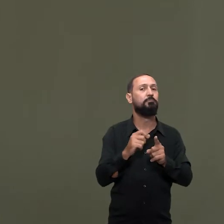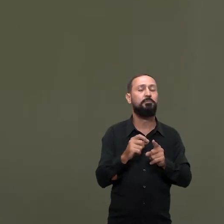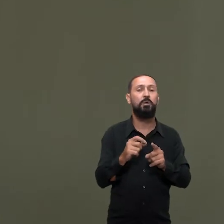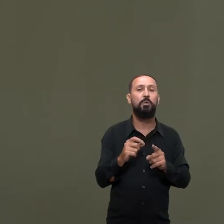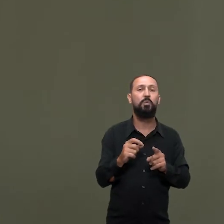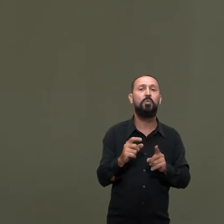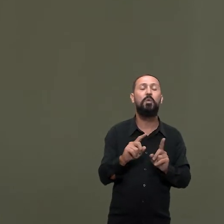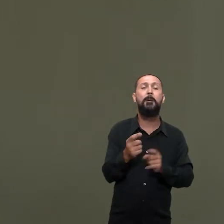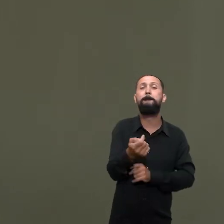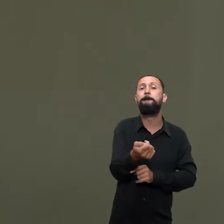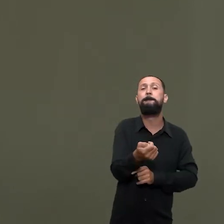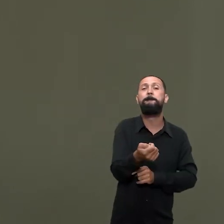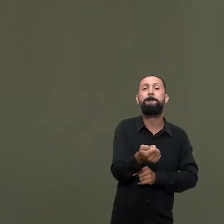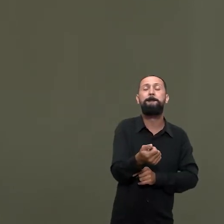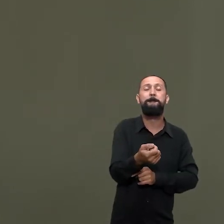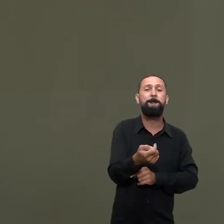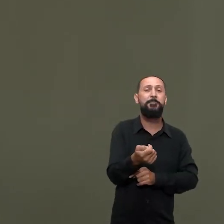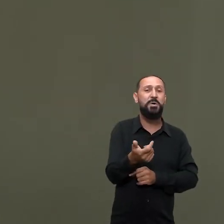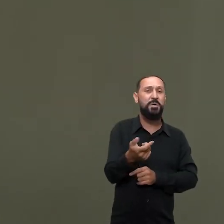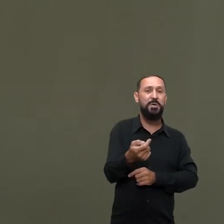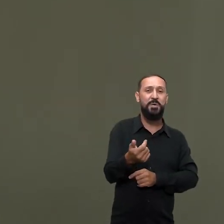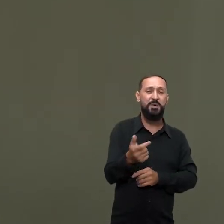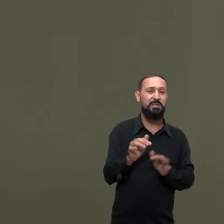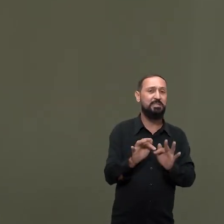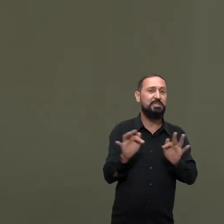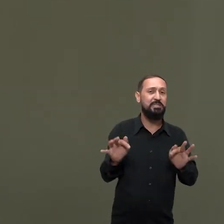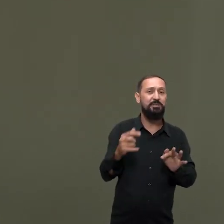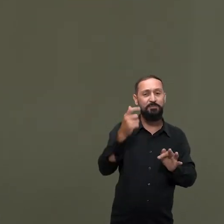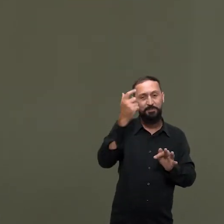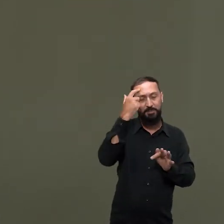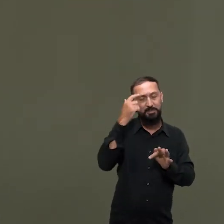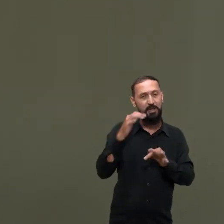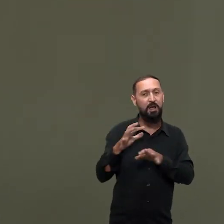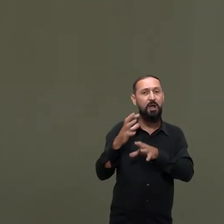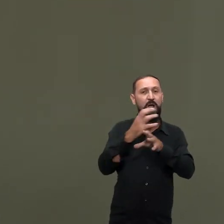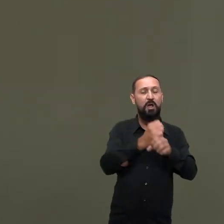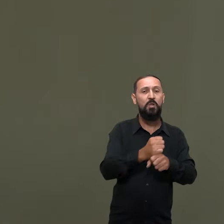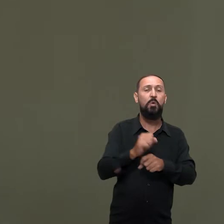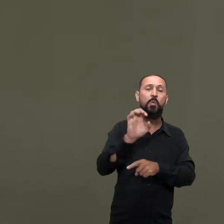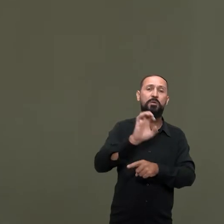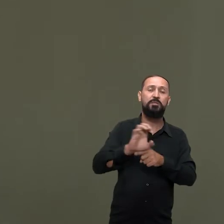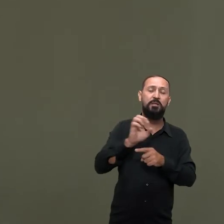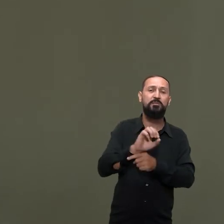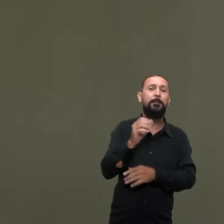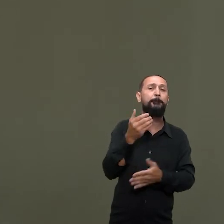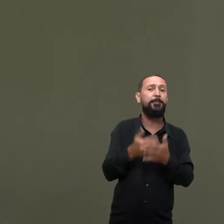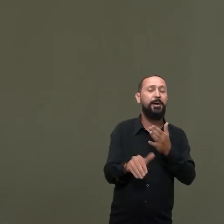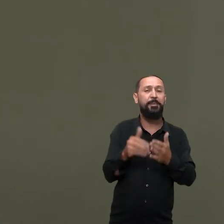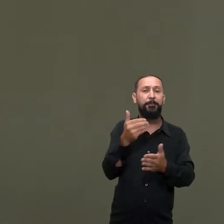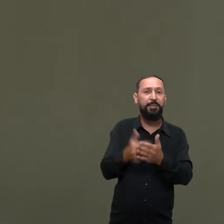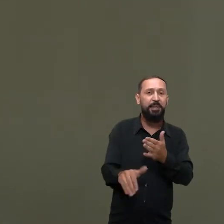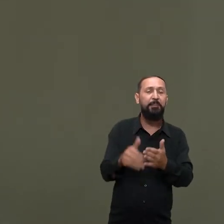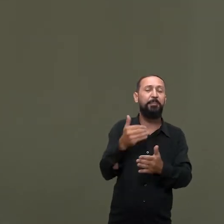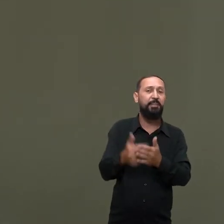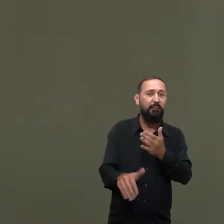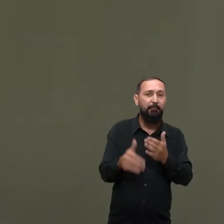Então, não é algo muito simples de se imaginar o Estado perder, por